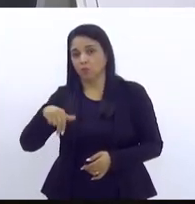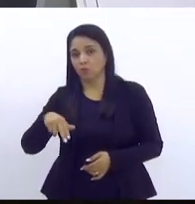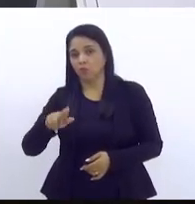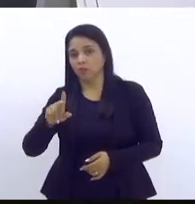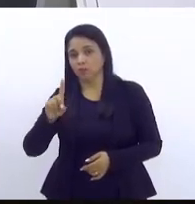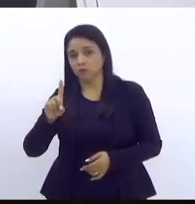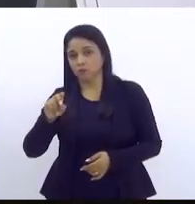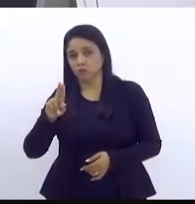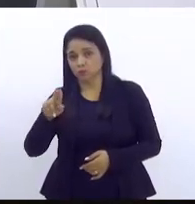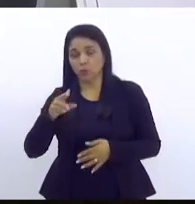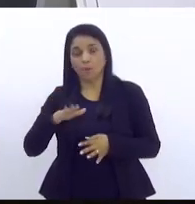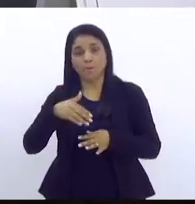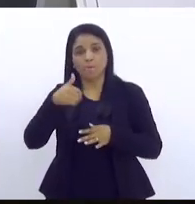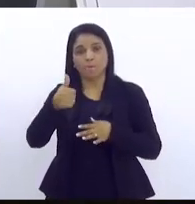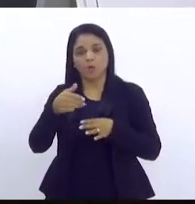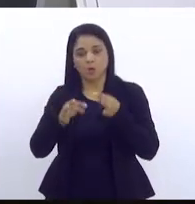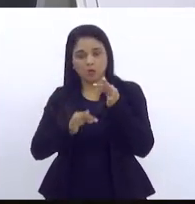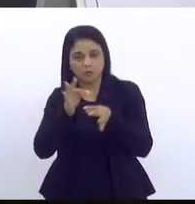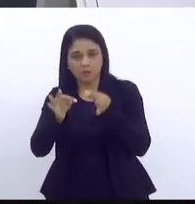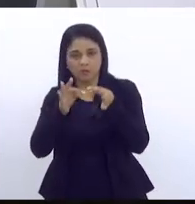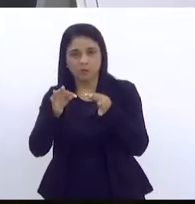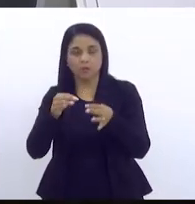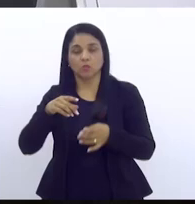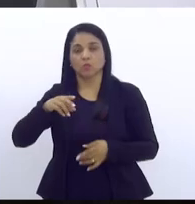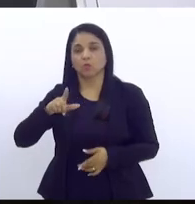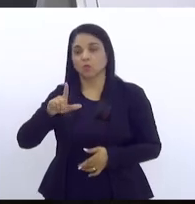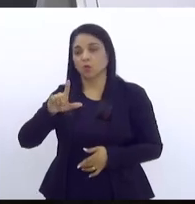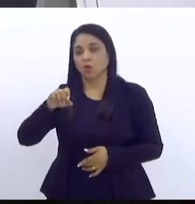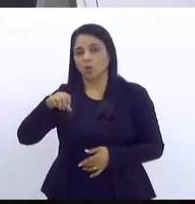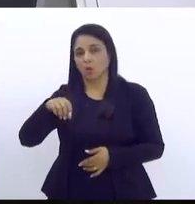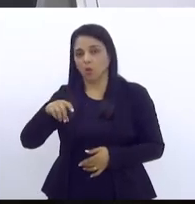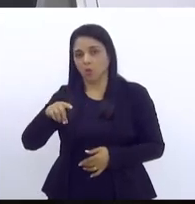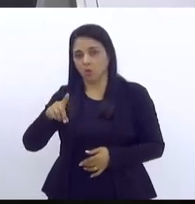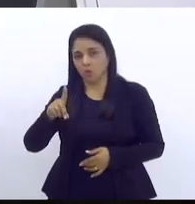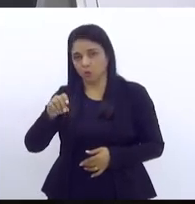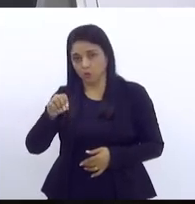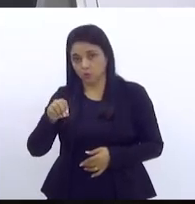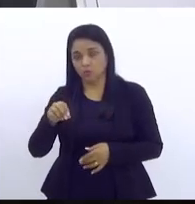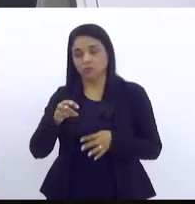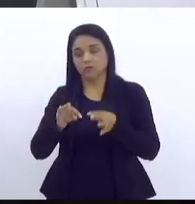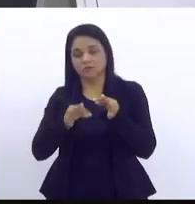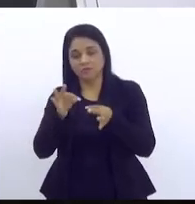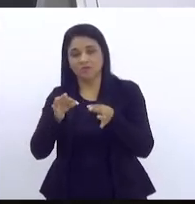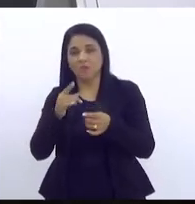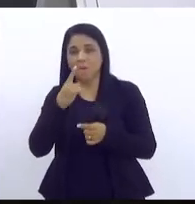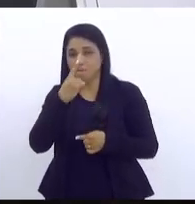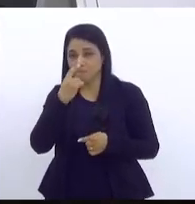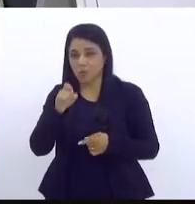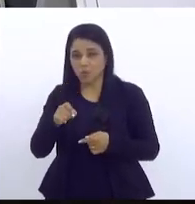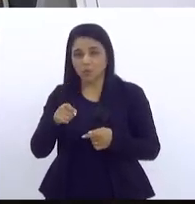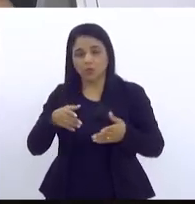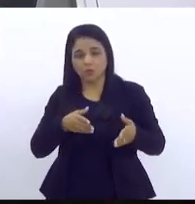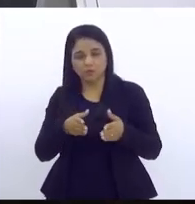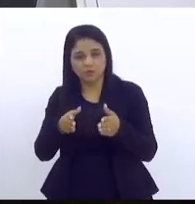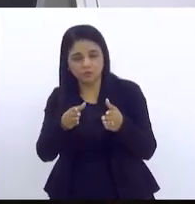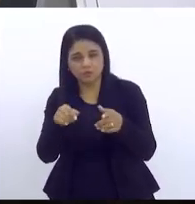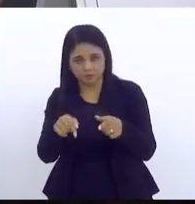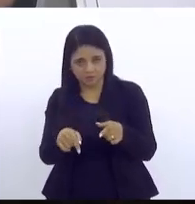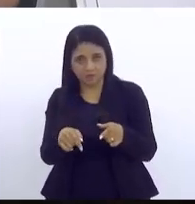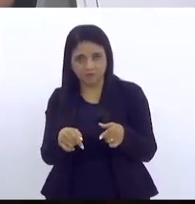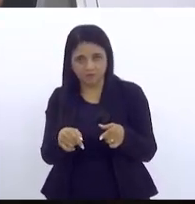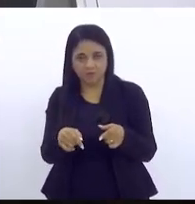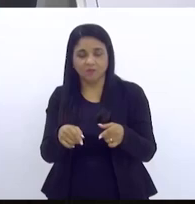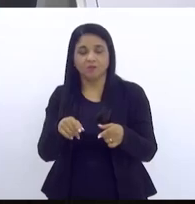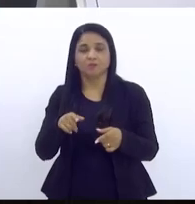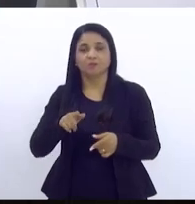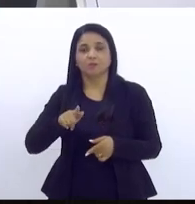tratamento e disposição do lodo que é gerado com esse tratamento e que muitas vezes polui os corpos hídricos ah relacionados à Ita do